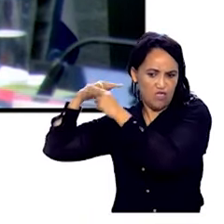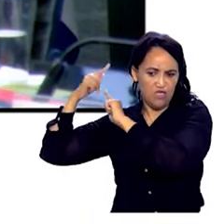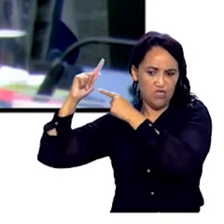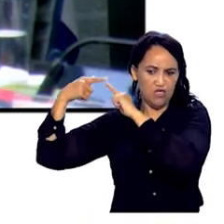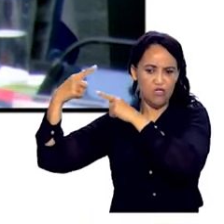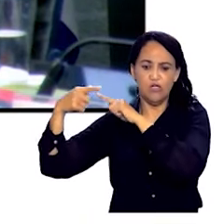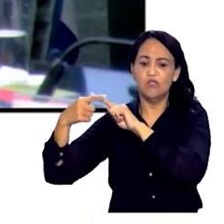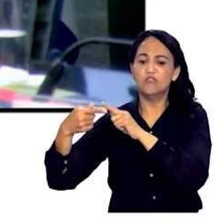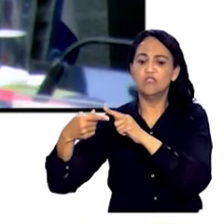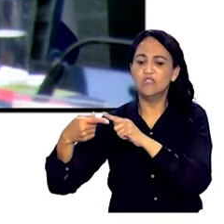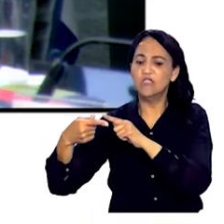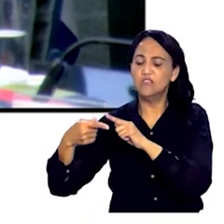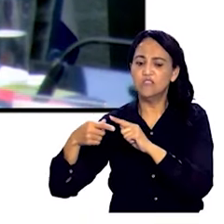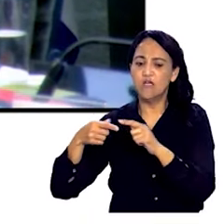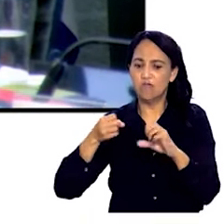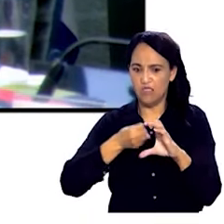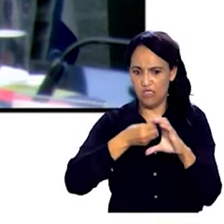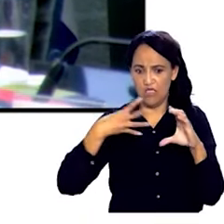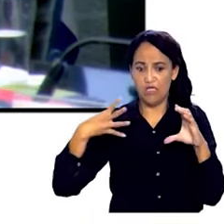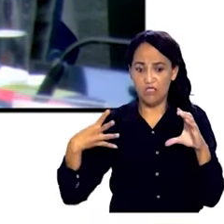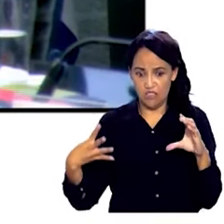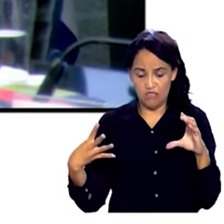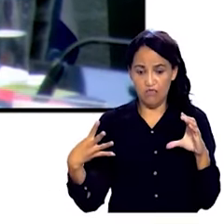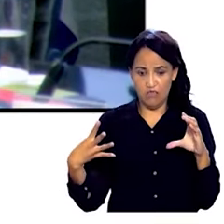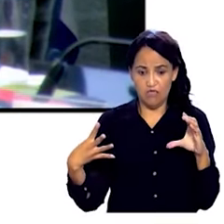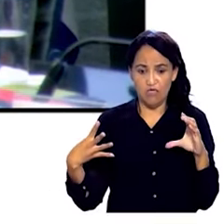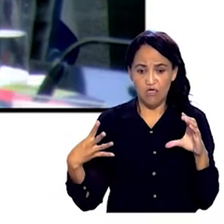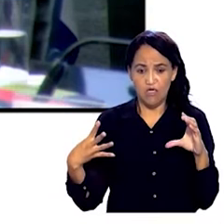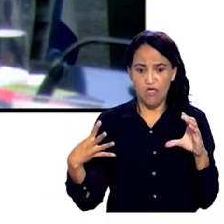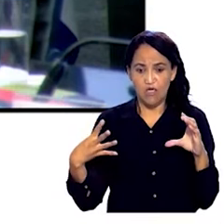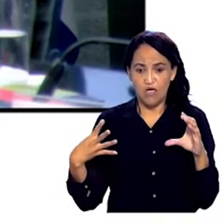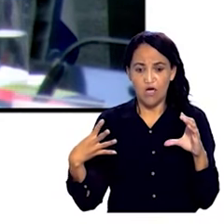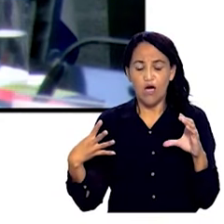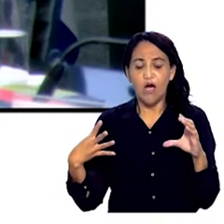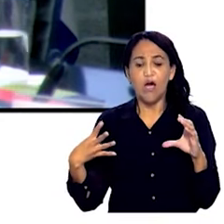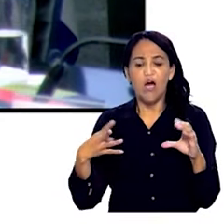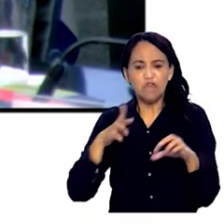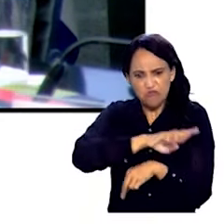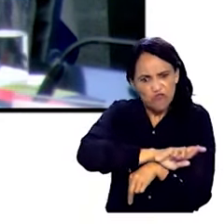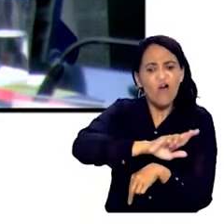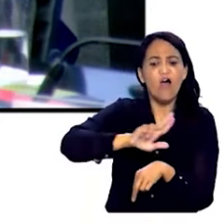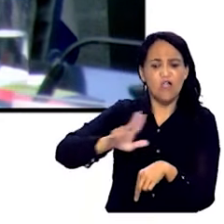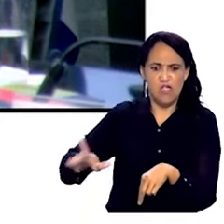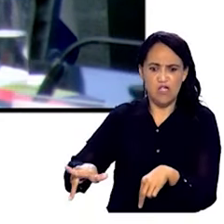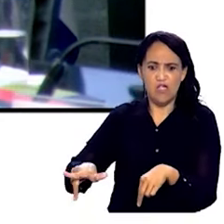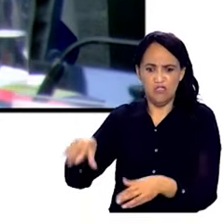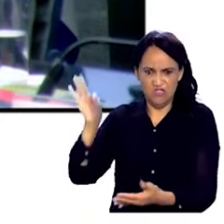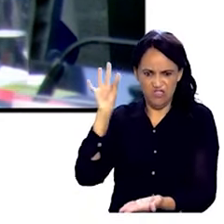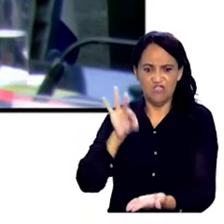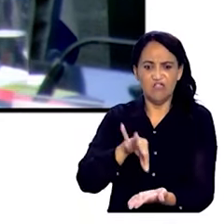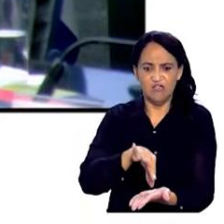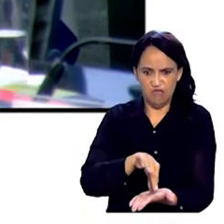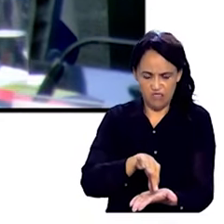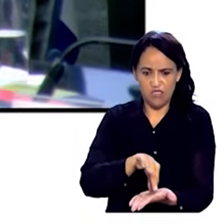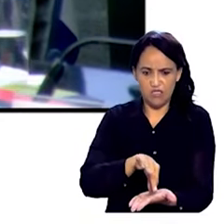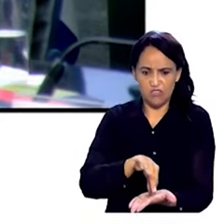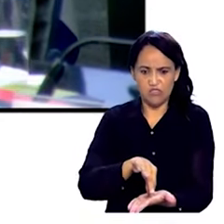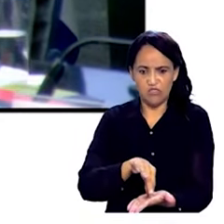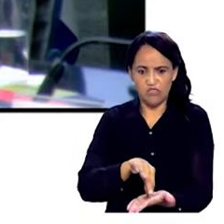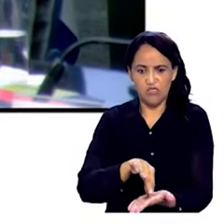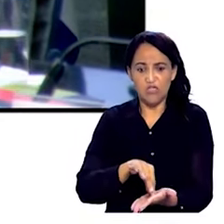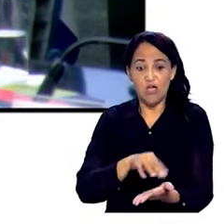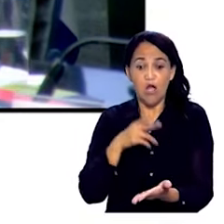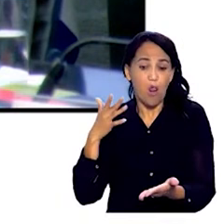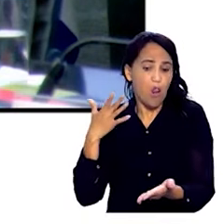caracterização que vista como notavelmente diferente do camon Law novamente